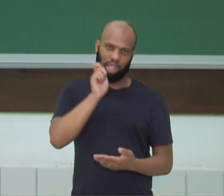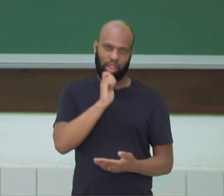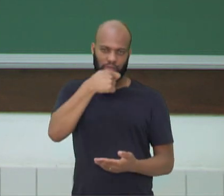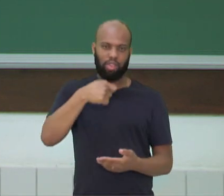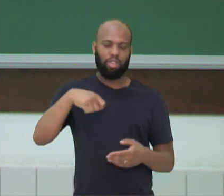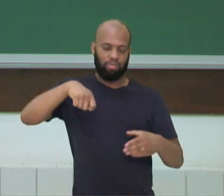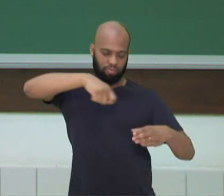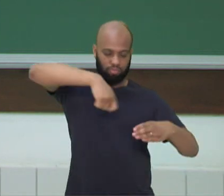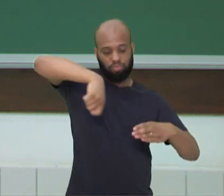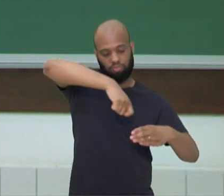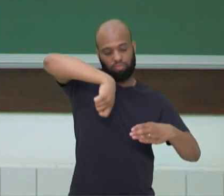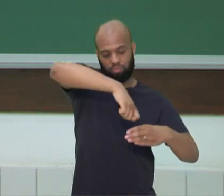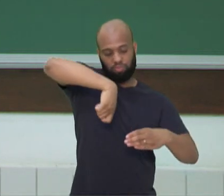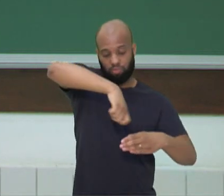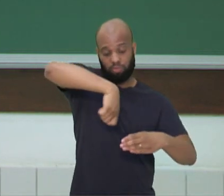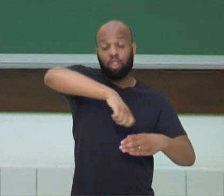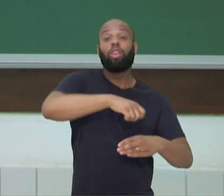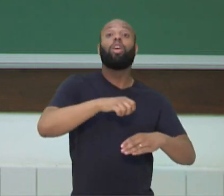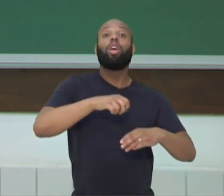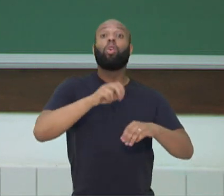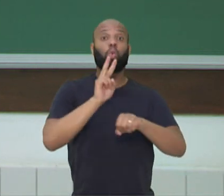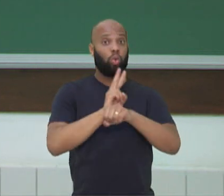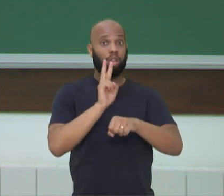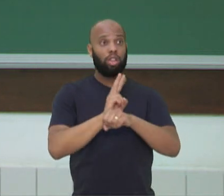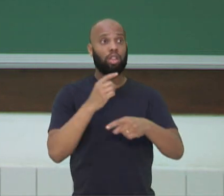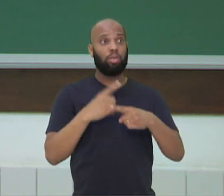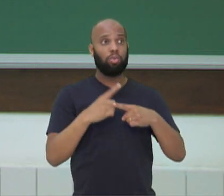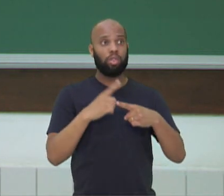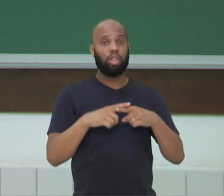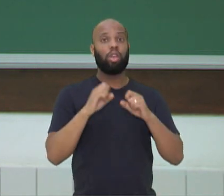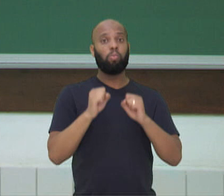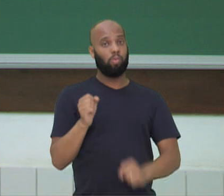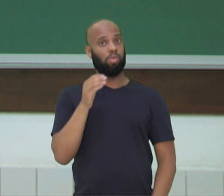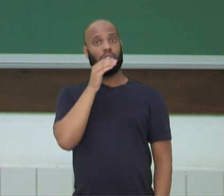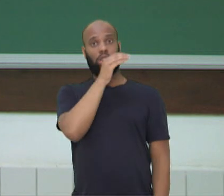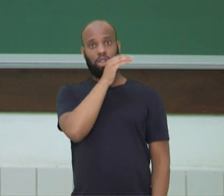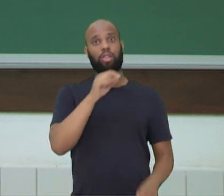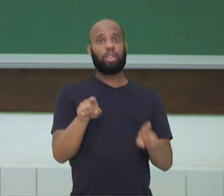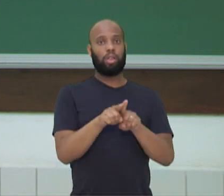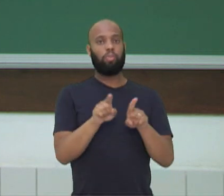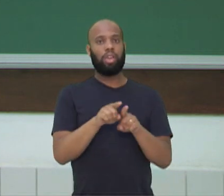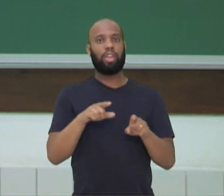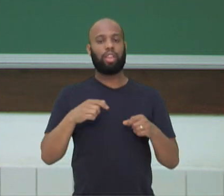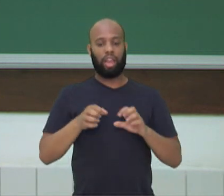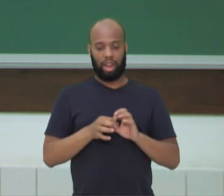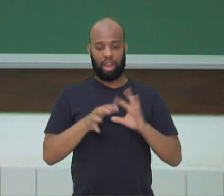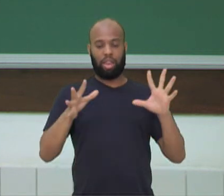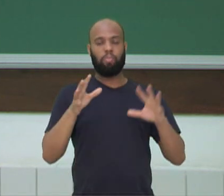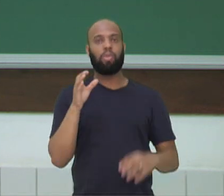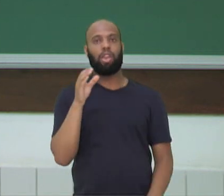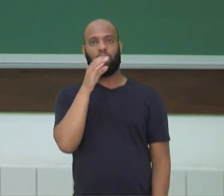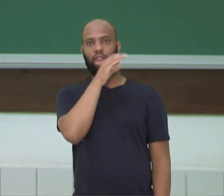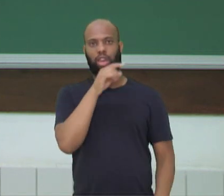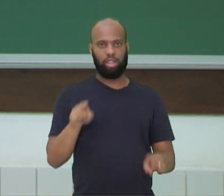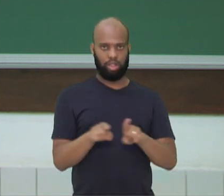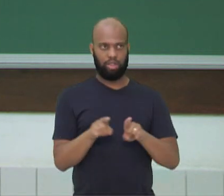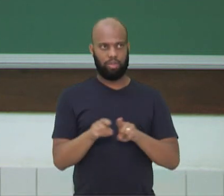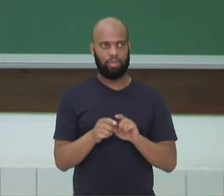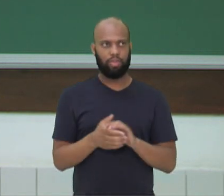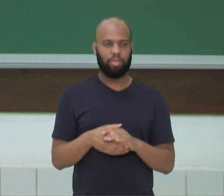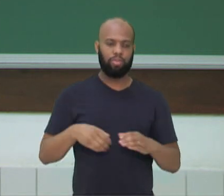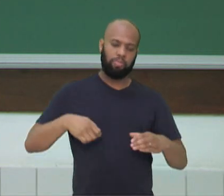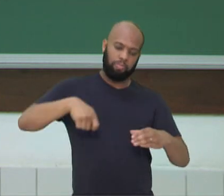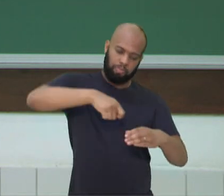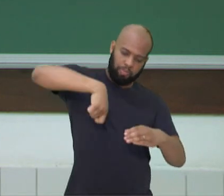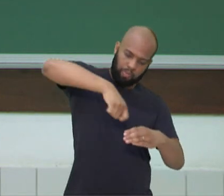vai mexer. Tome cuidado porque dessa reação ela esquenta, ela libera um pouquinho de calor, então tome cuidado.